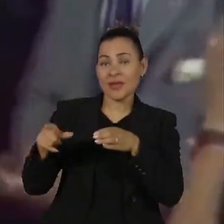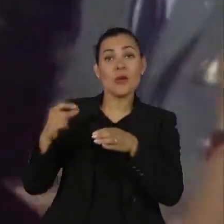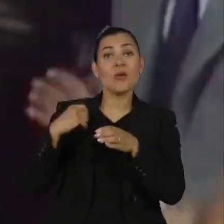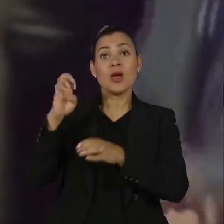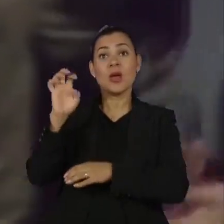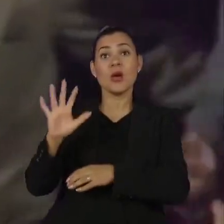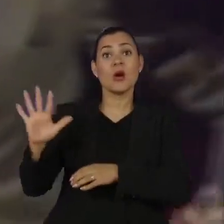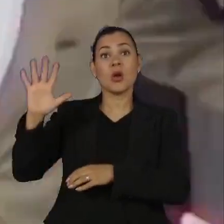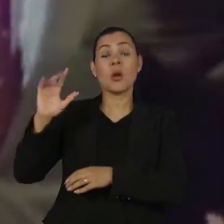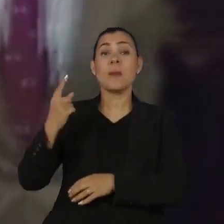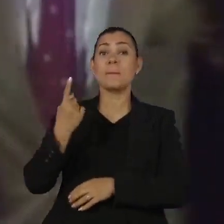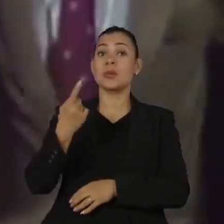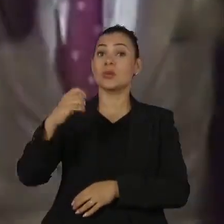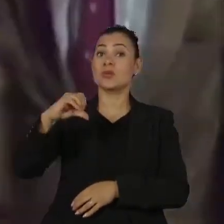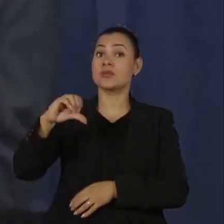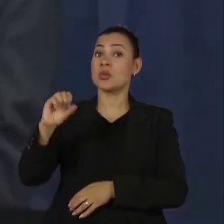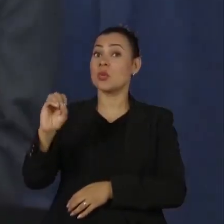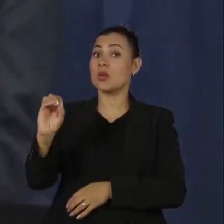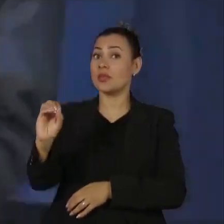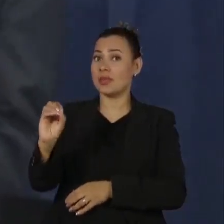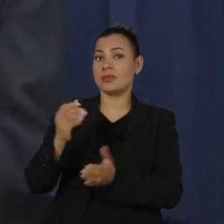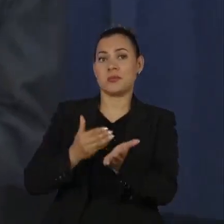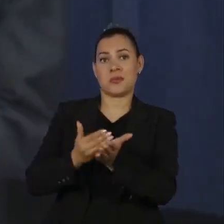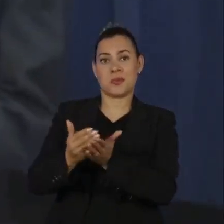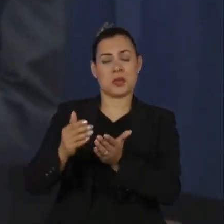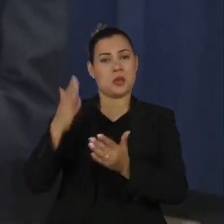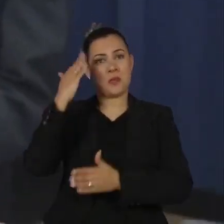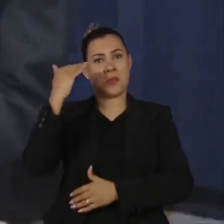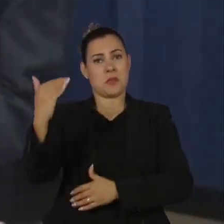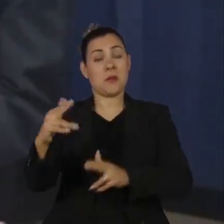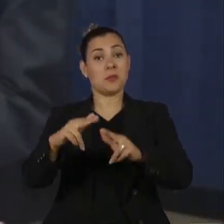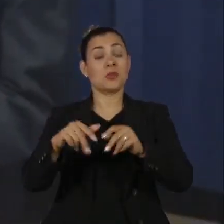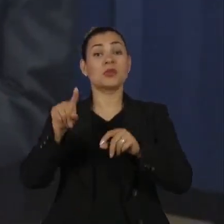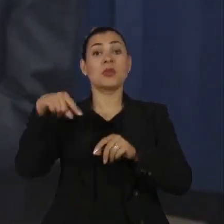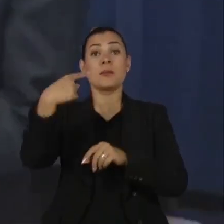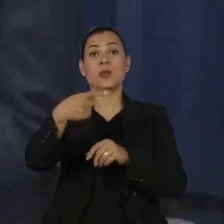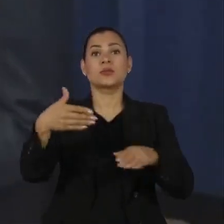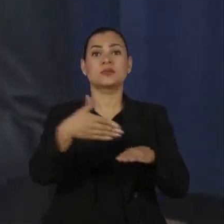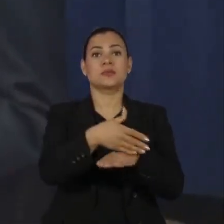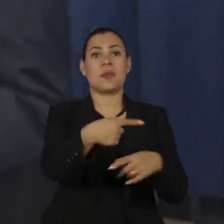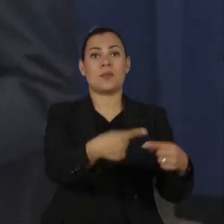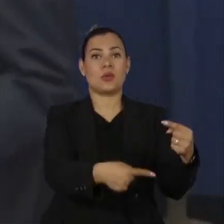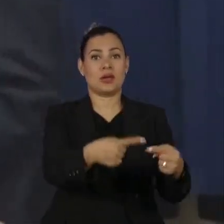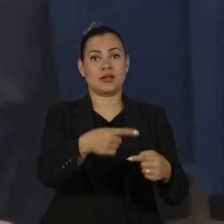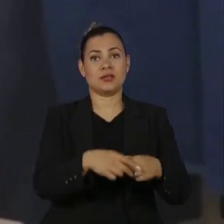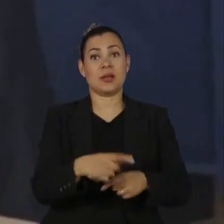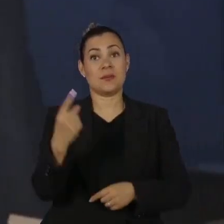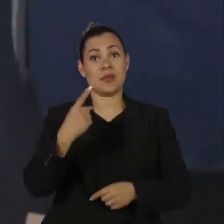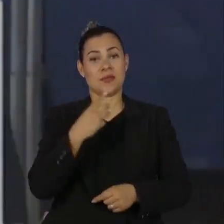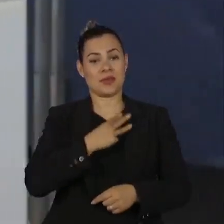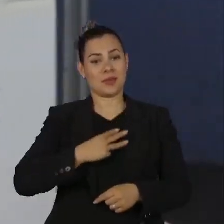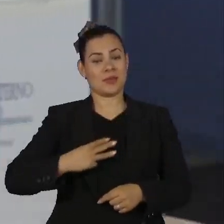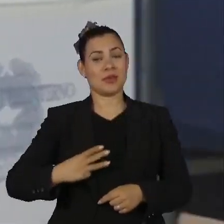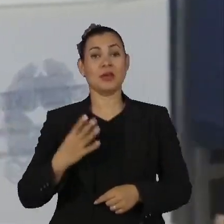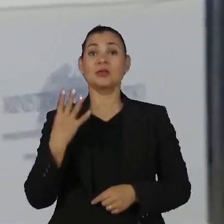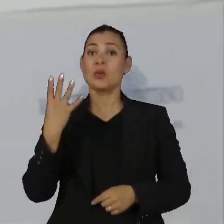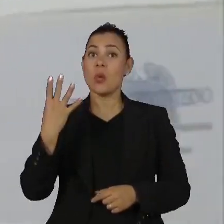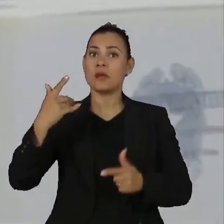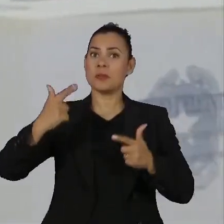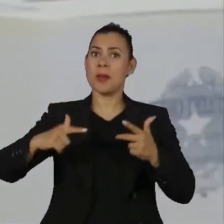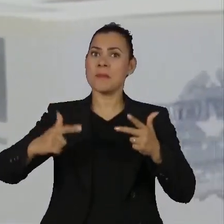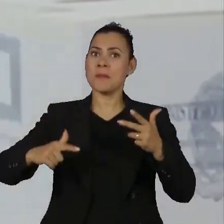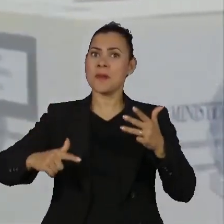partir do final dos anos 80 Na década seguinte entrou para a política foi primeiro ministro por quatro